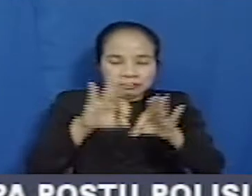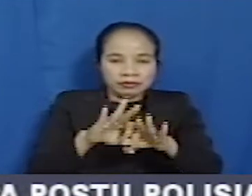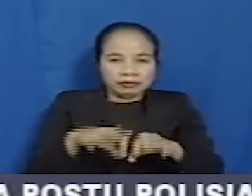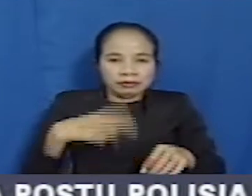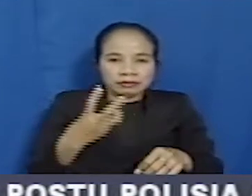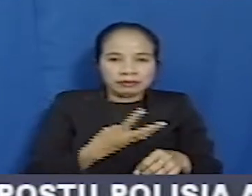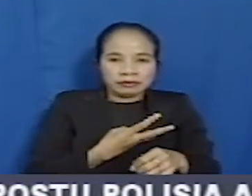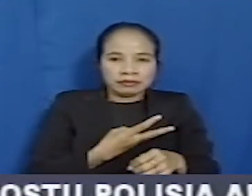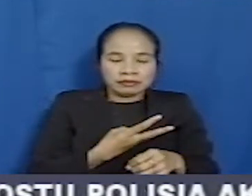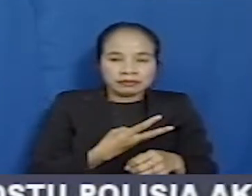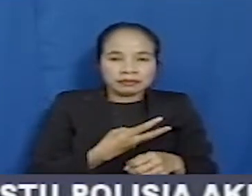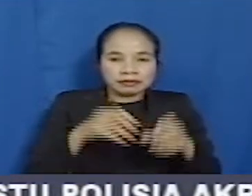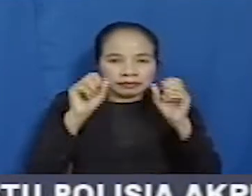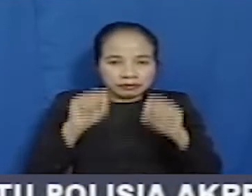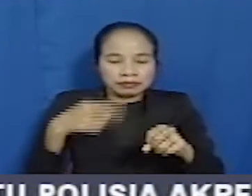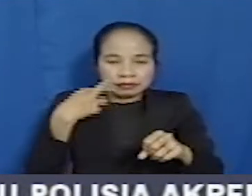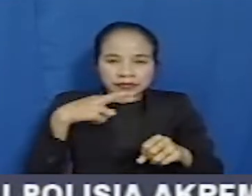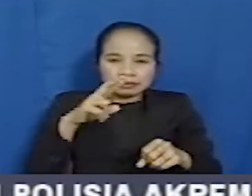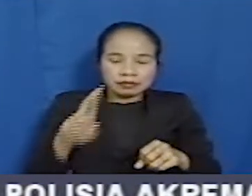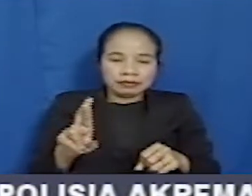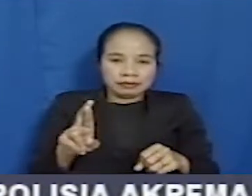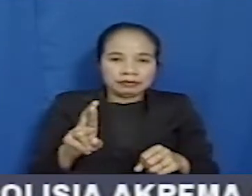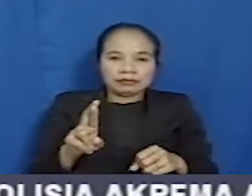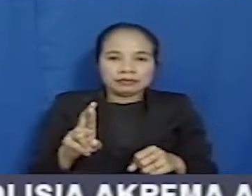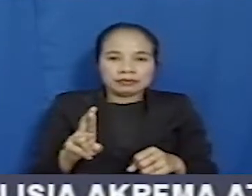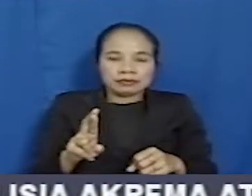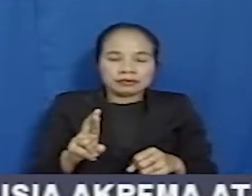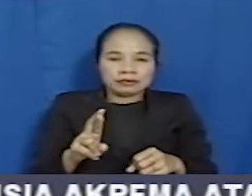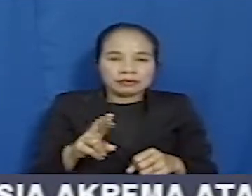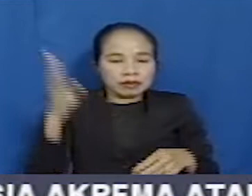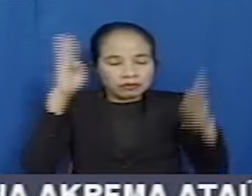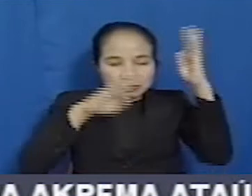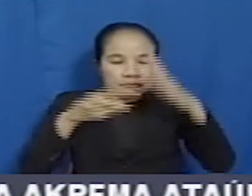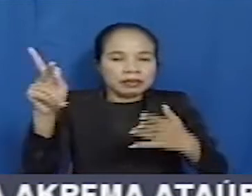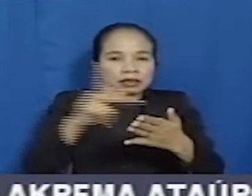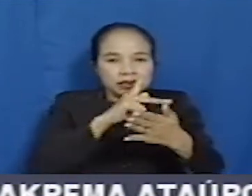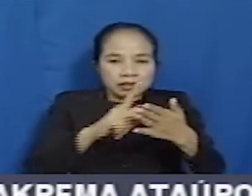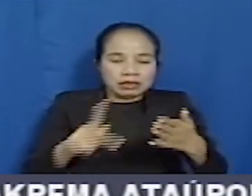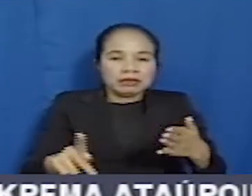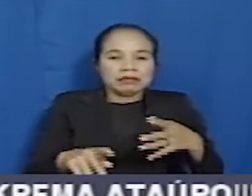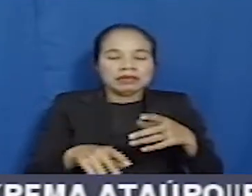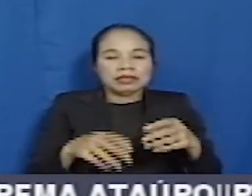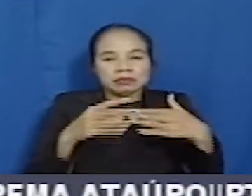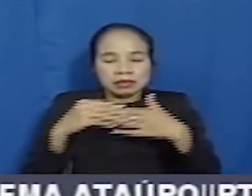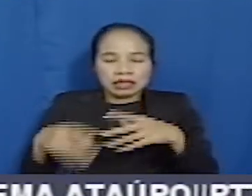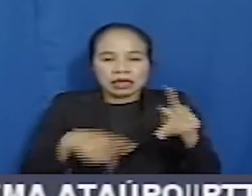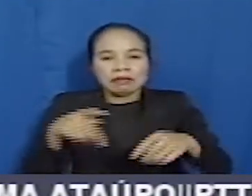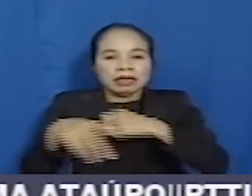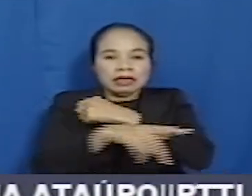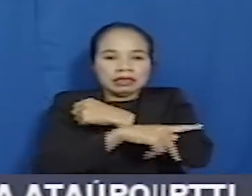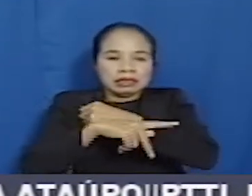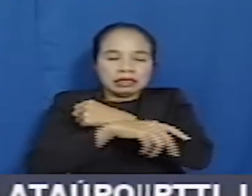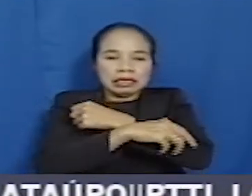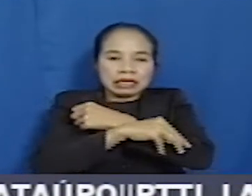e o nível responde a actos de crime, se não é, lili e Manau Ikan.